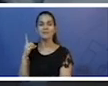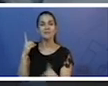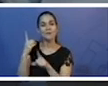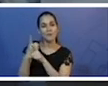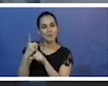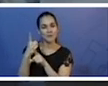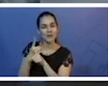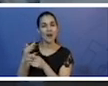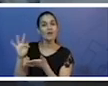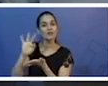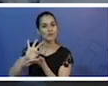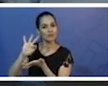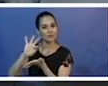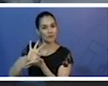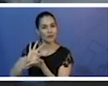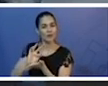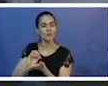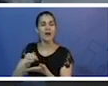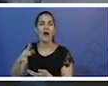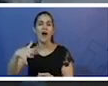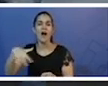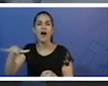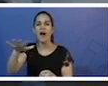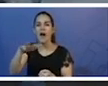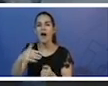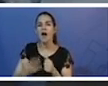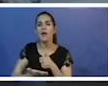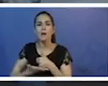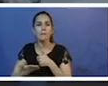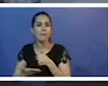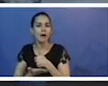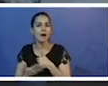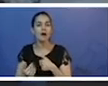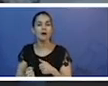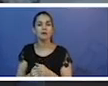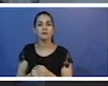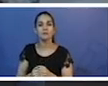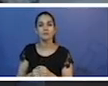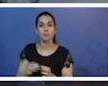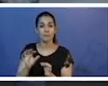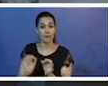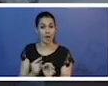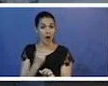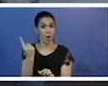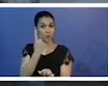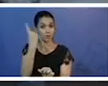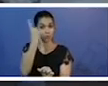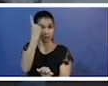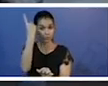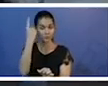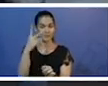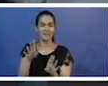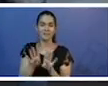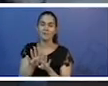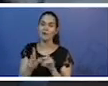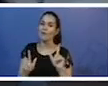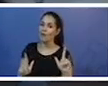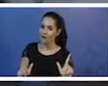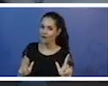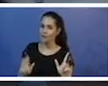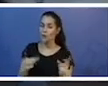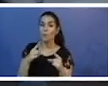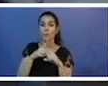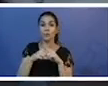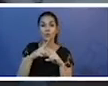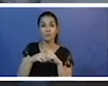área e qual que é a base que você tem os valores, base relativa a essa altura, multiplica